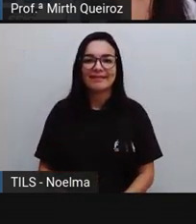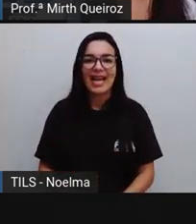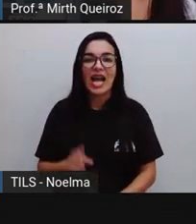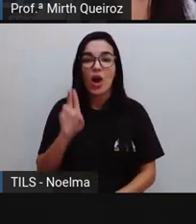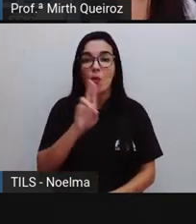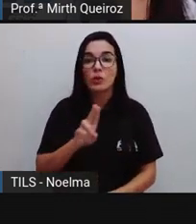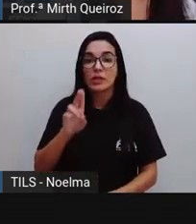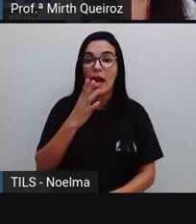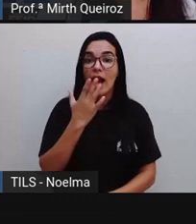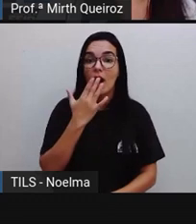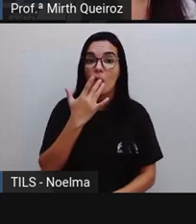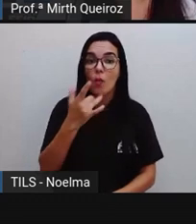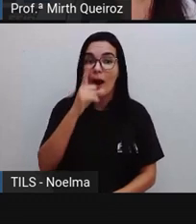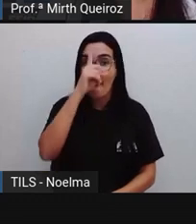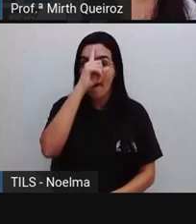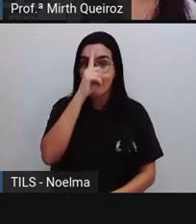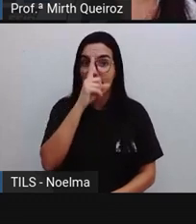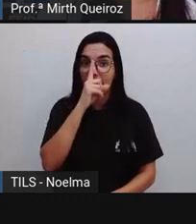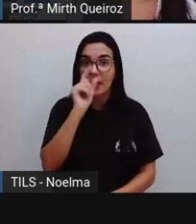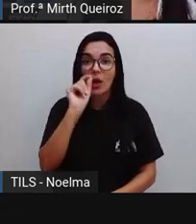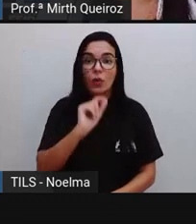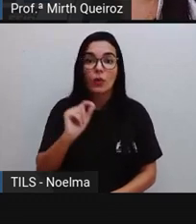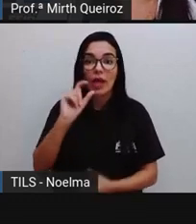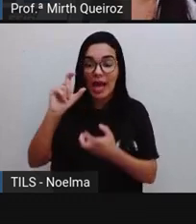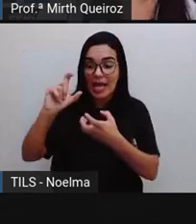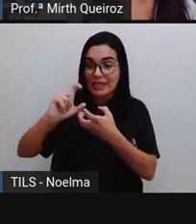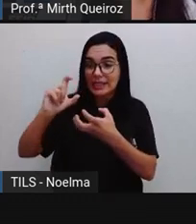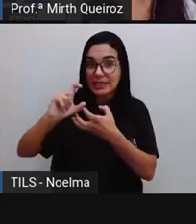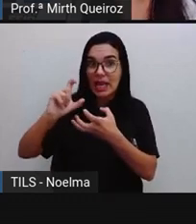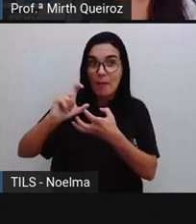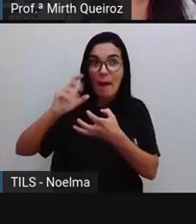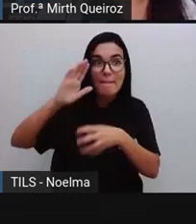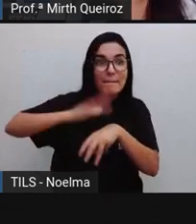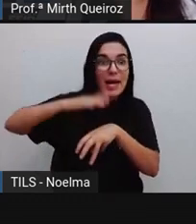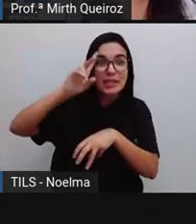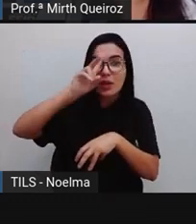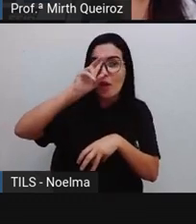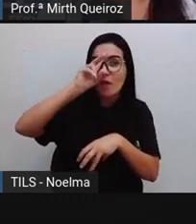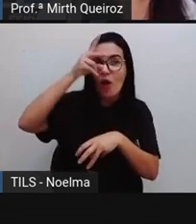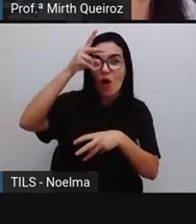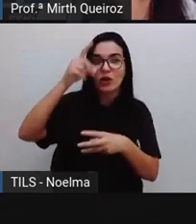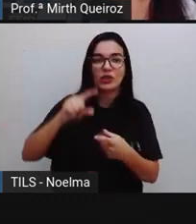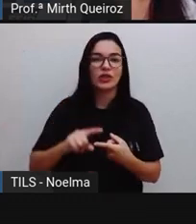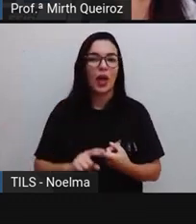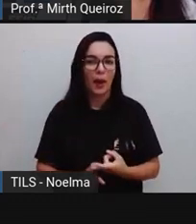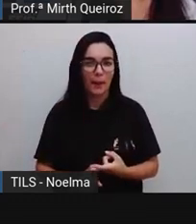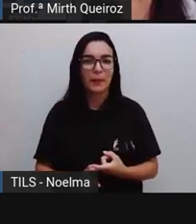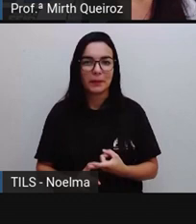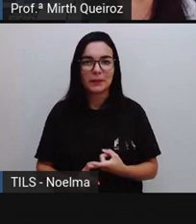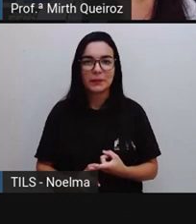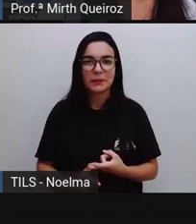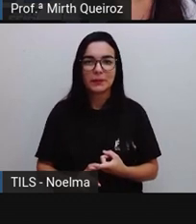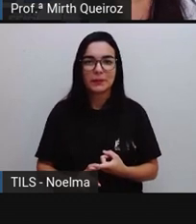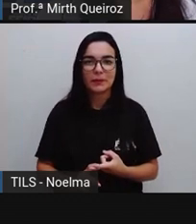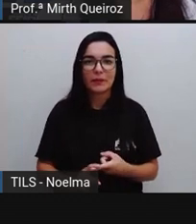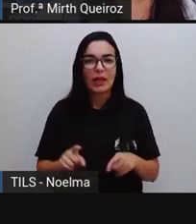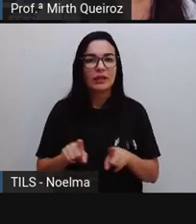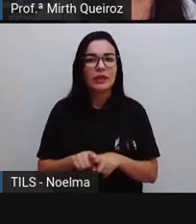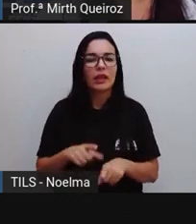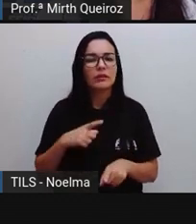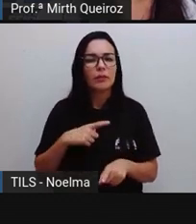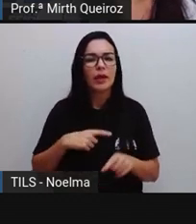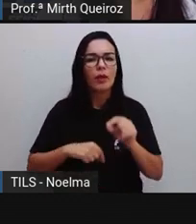O uso da cor amarela significa a sílaba tônica, que é aquela sílaba mais forte. E nós vamos ter